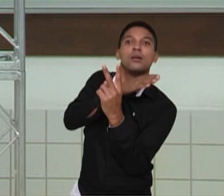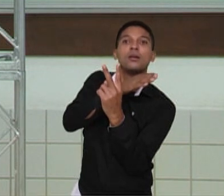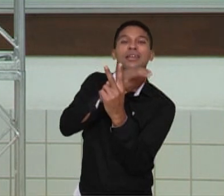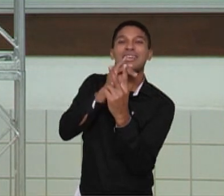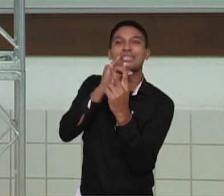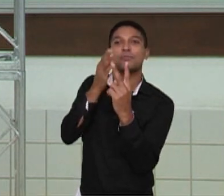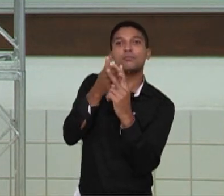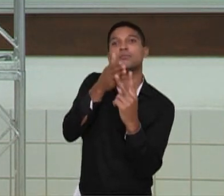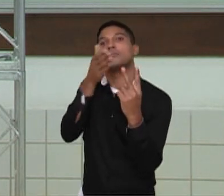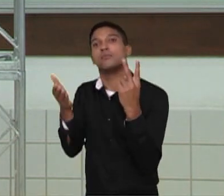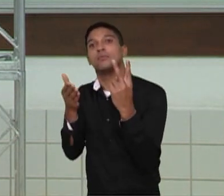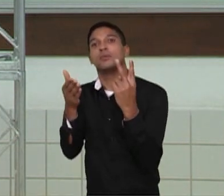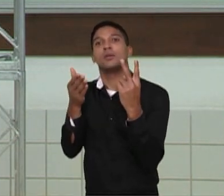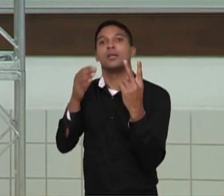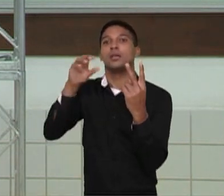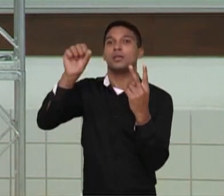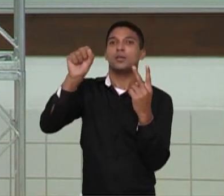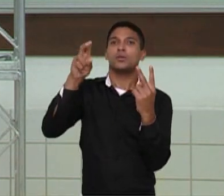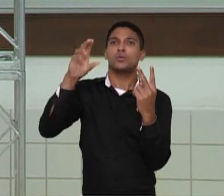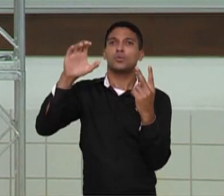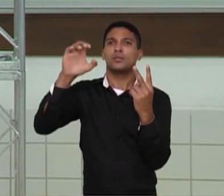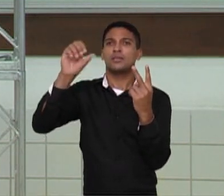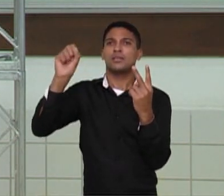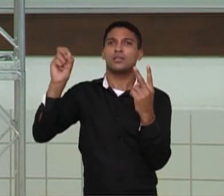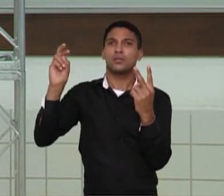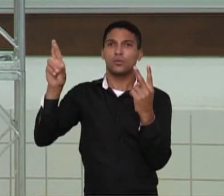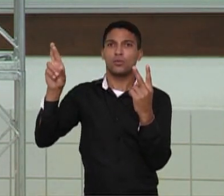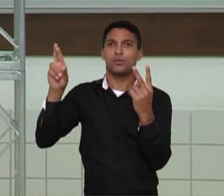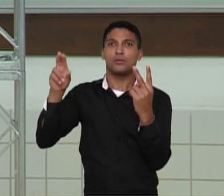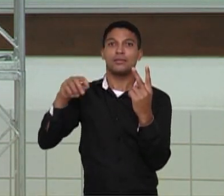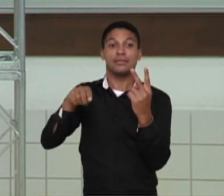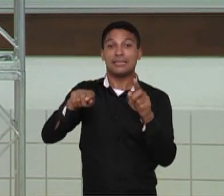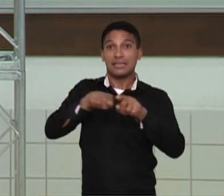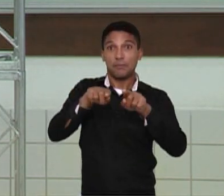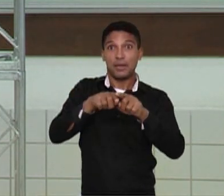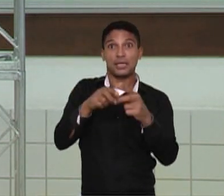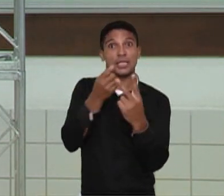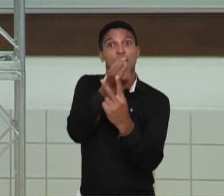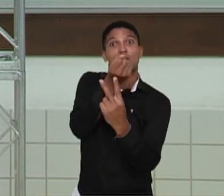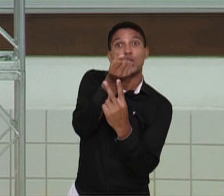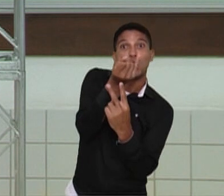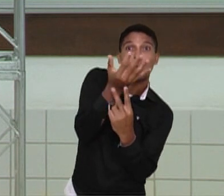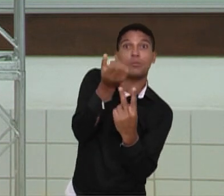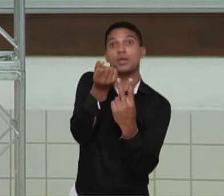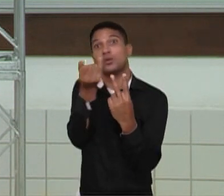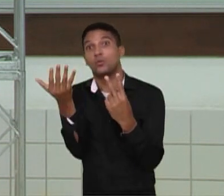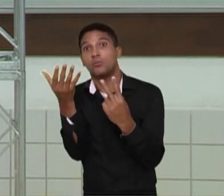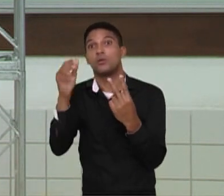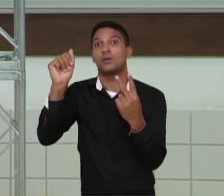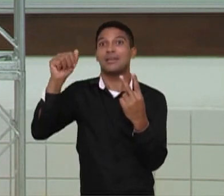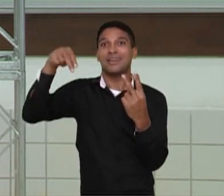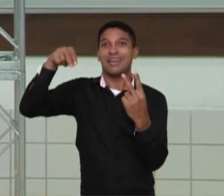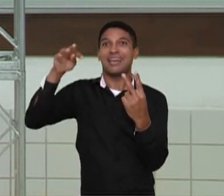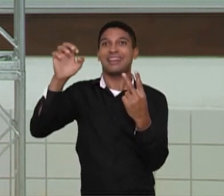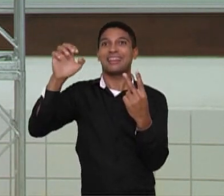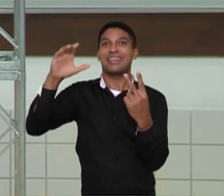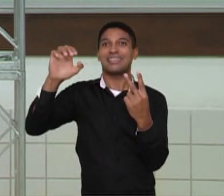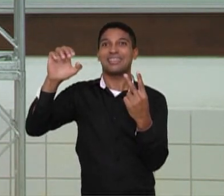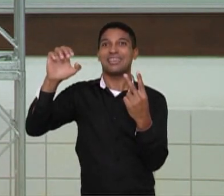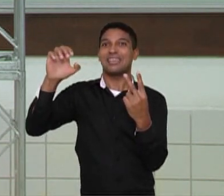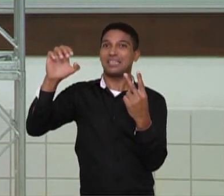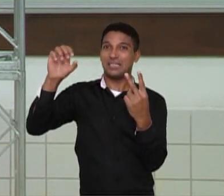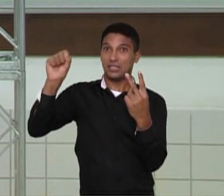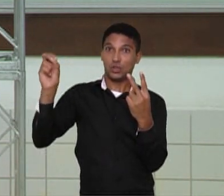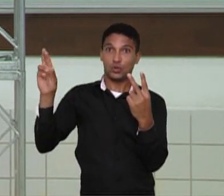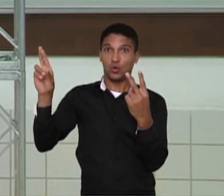o conjunto dos números inteiros. A partir disso, nós não conseguimos mais determinar quem é o sucessor de um número. Nós conseguimos posicionar